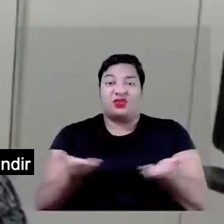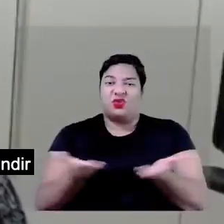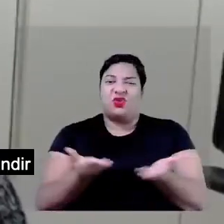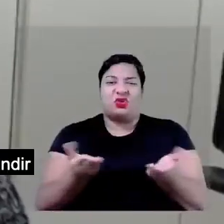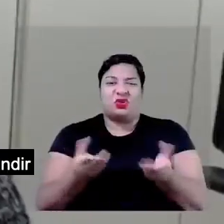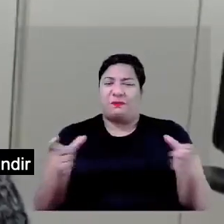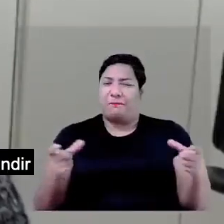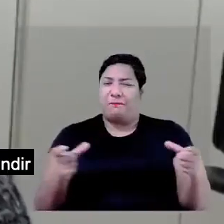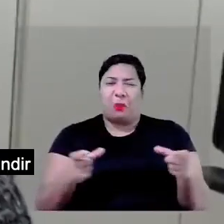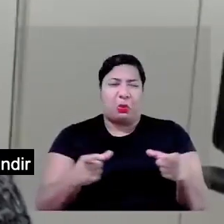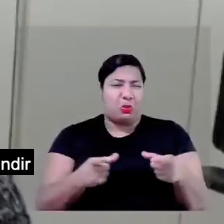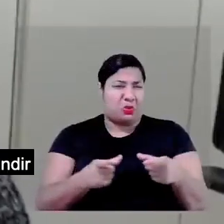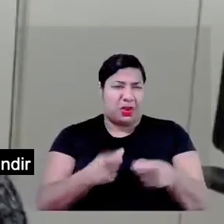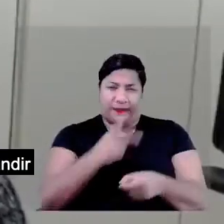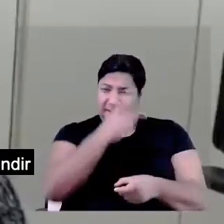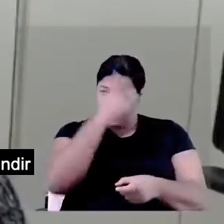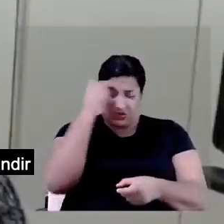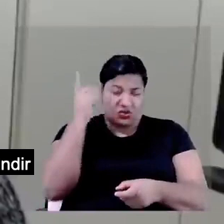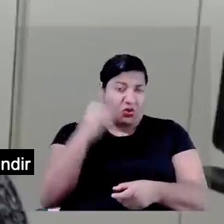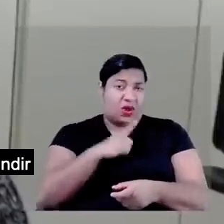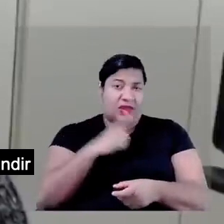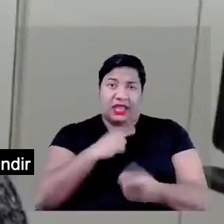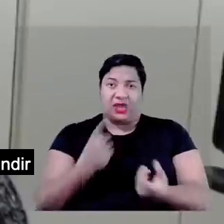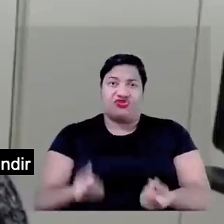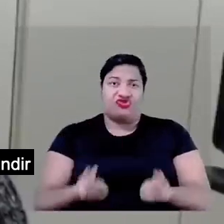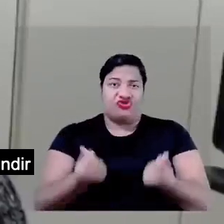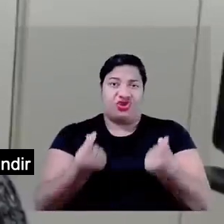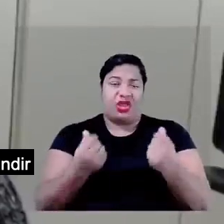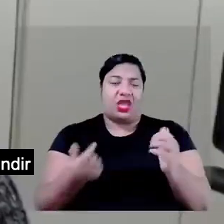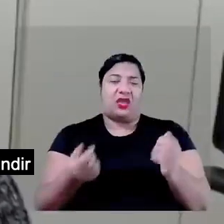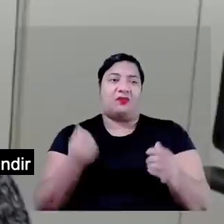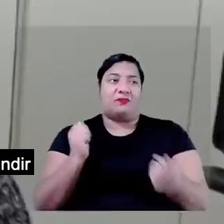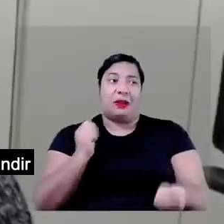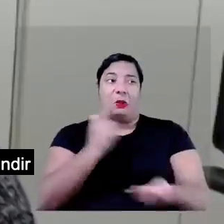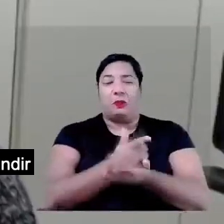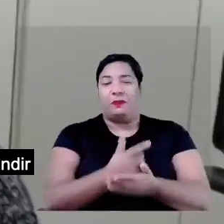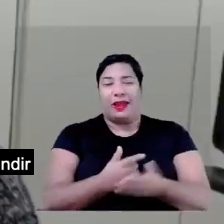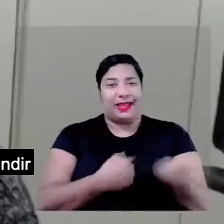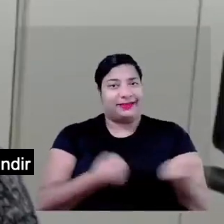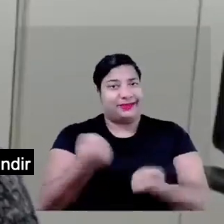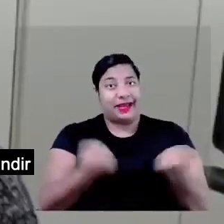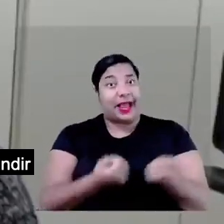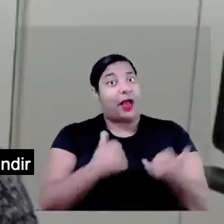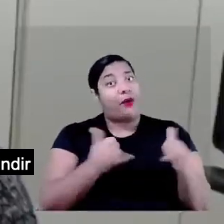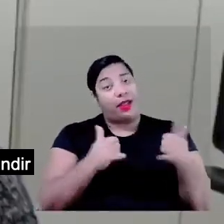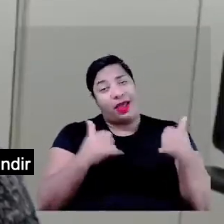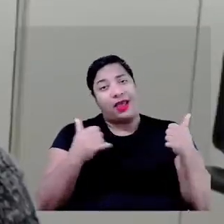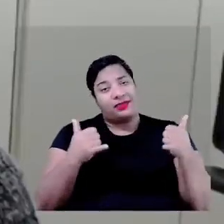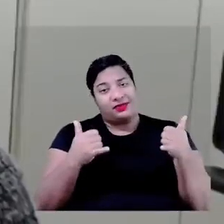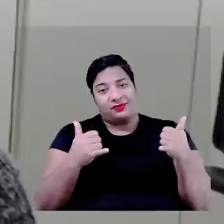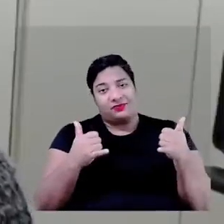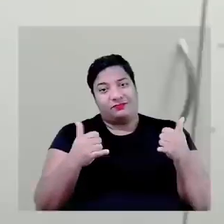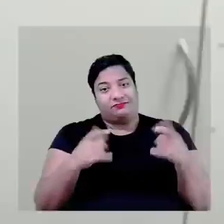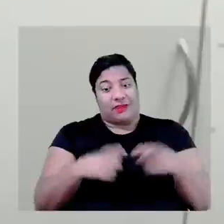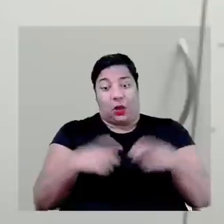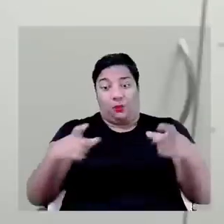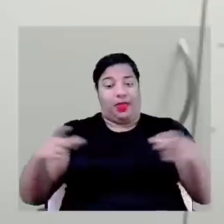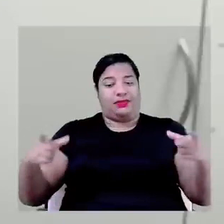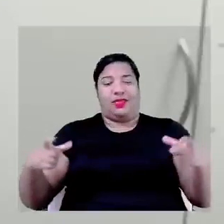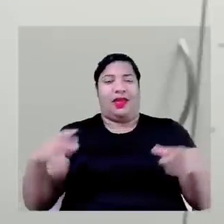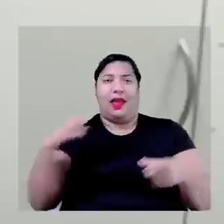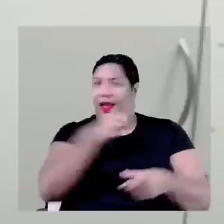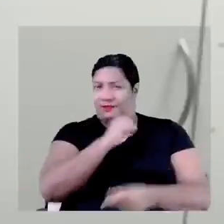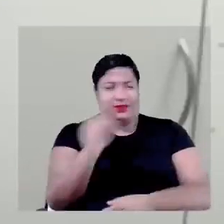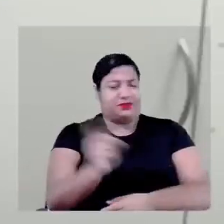uma parcela da população que tem maior recurso financeiro, não é algo popular. Então, não vai se expandir no curto